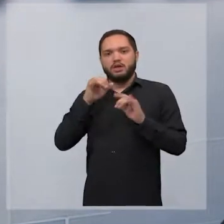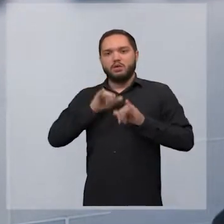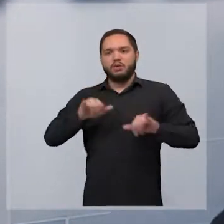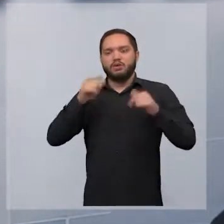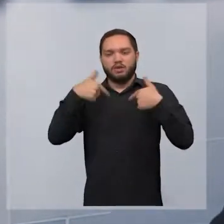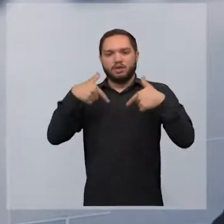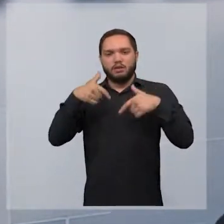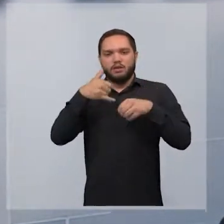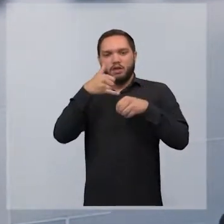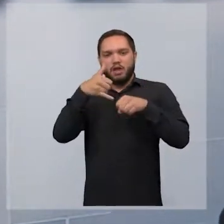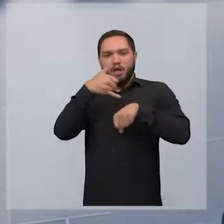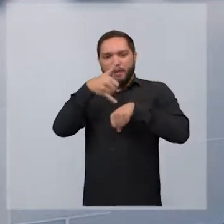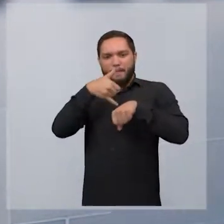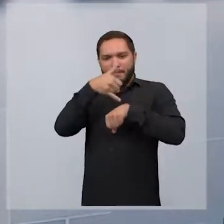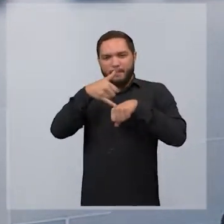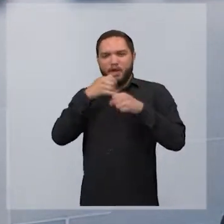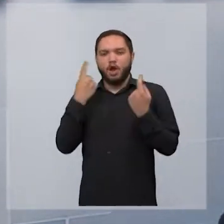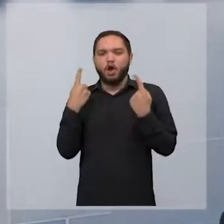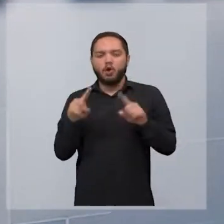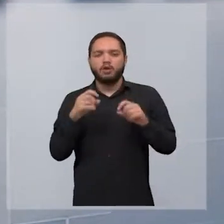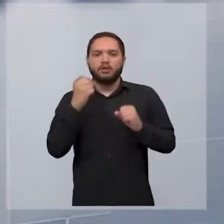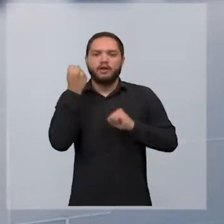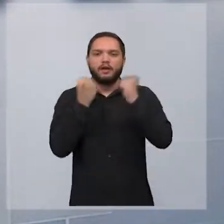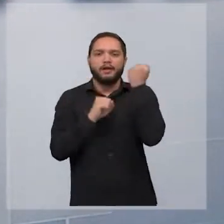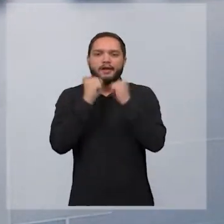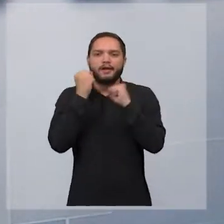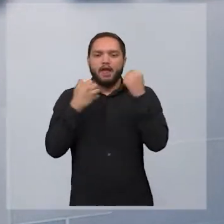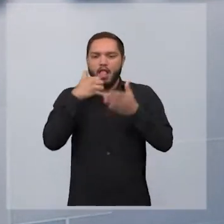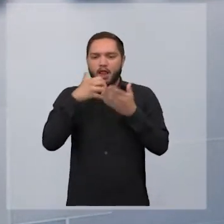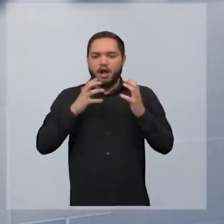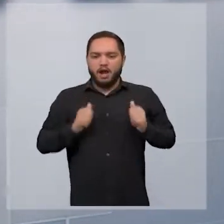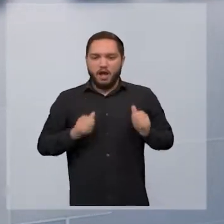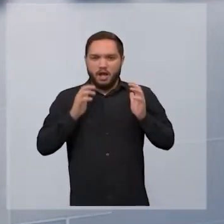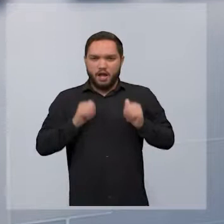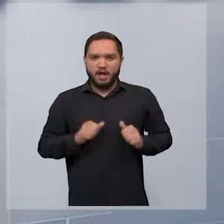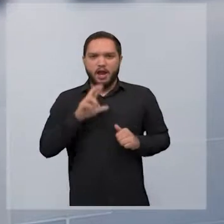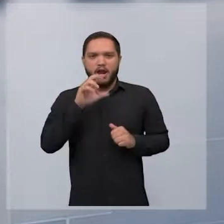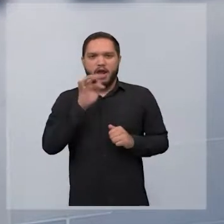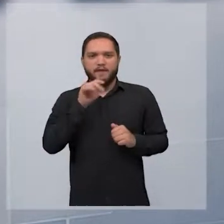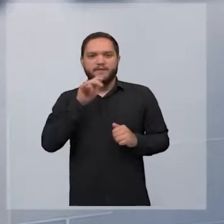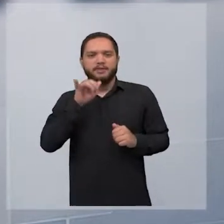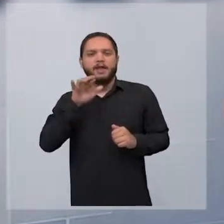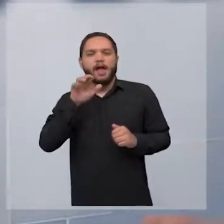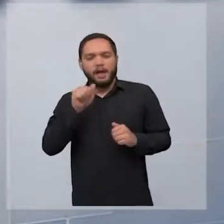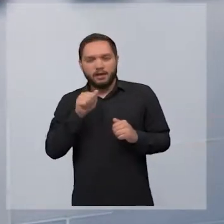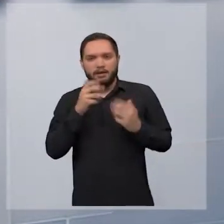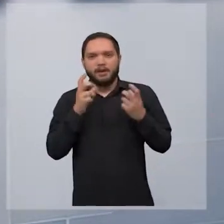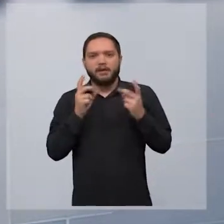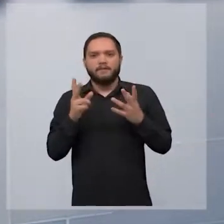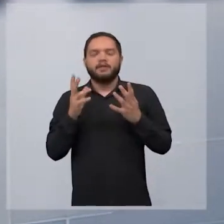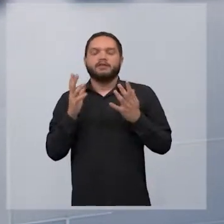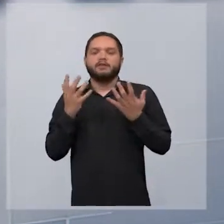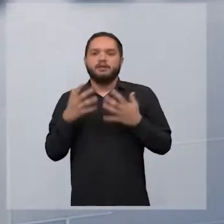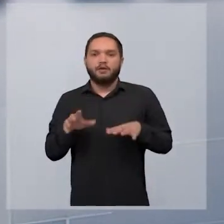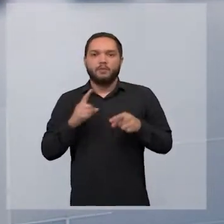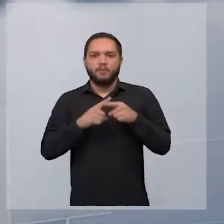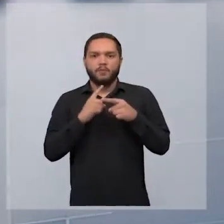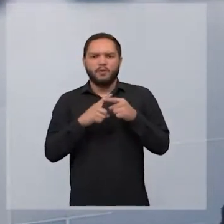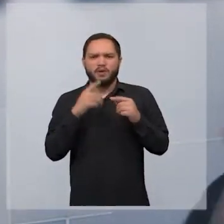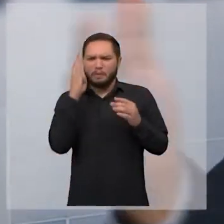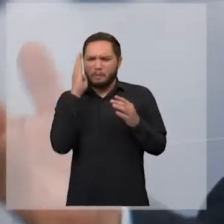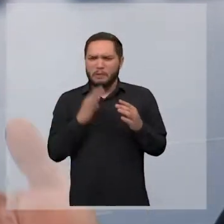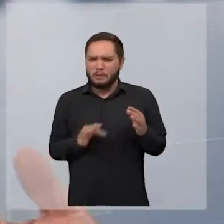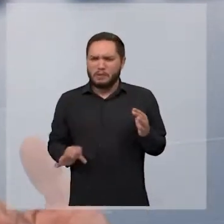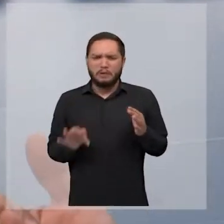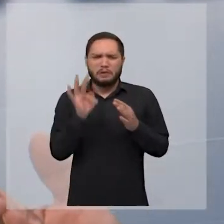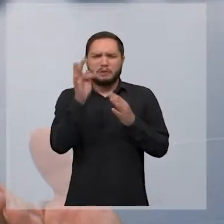das refinarias da Petrobras. Porque, de fato, o Brasil vai na contramão do que é sensato. Nós temos reservas